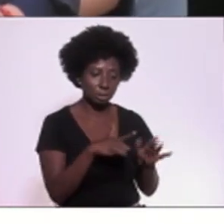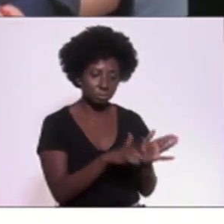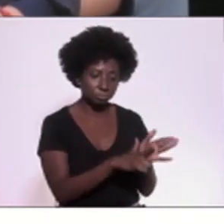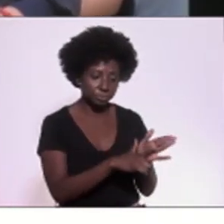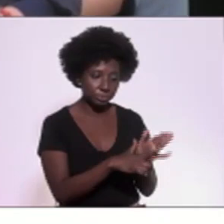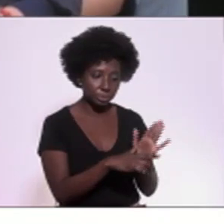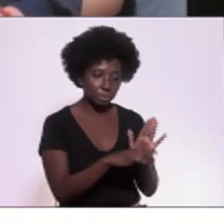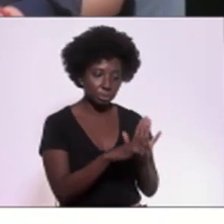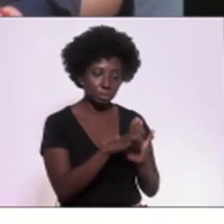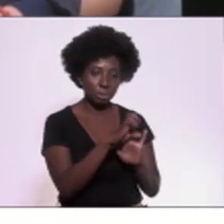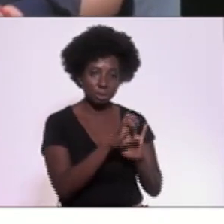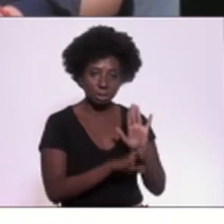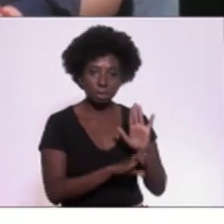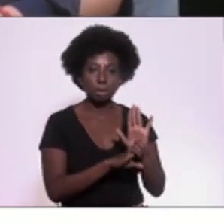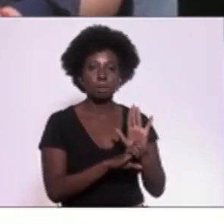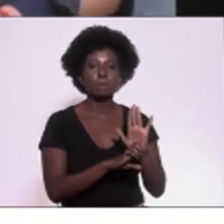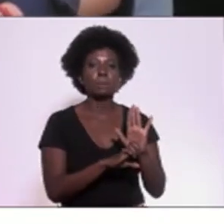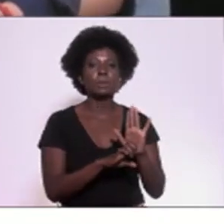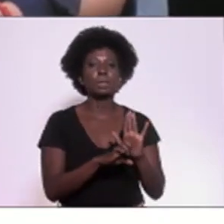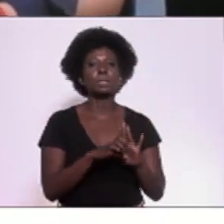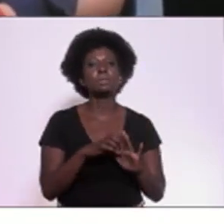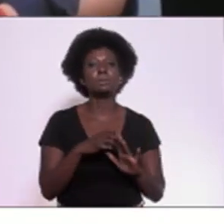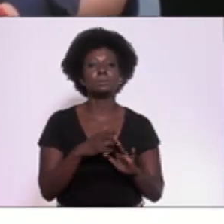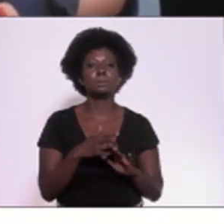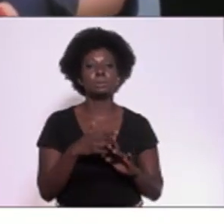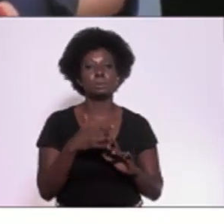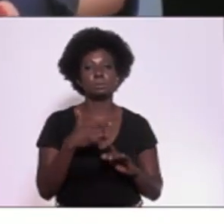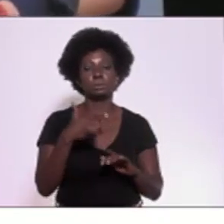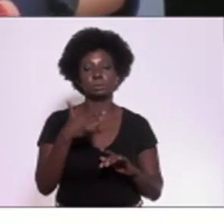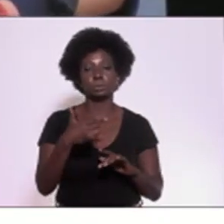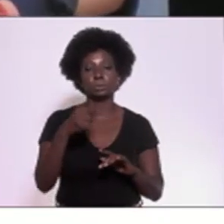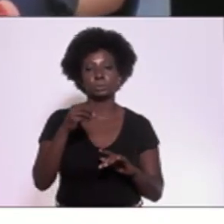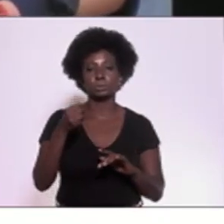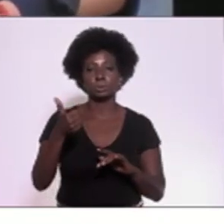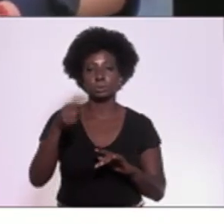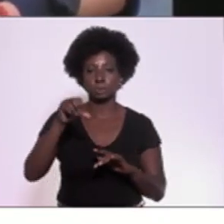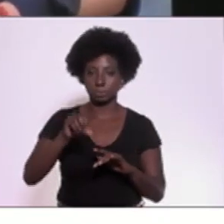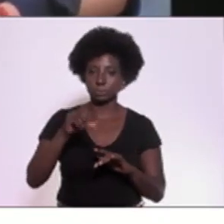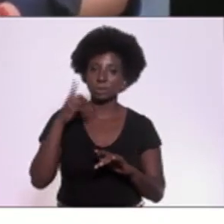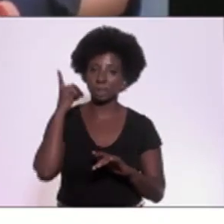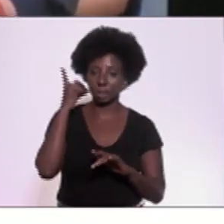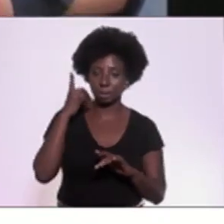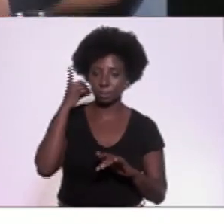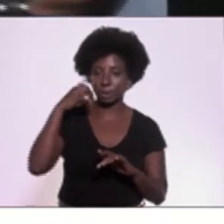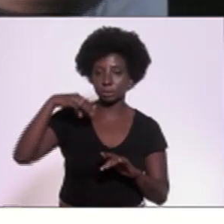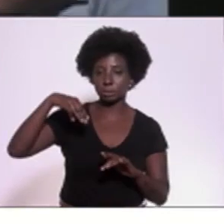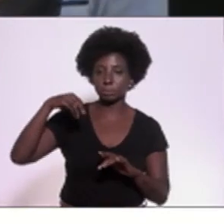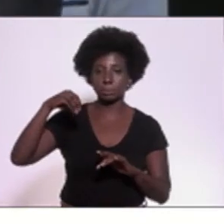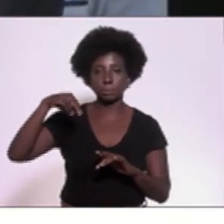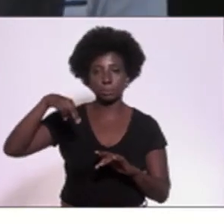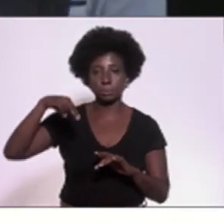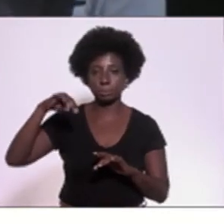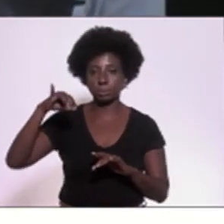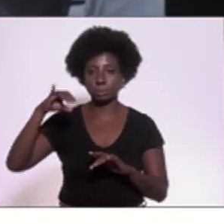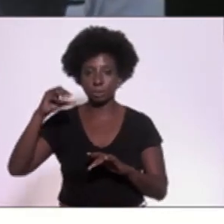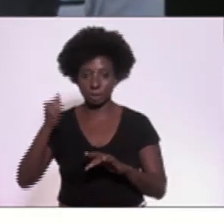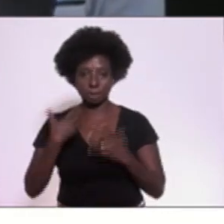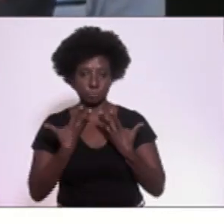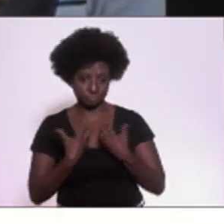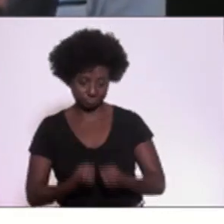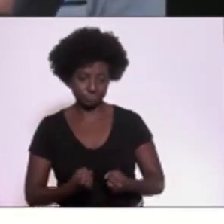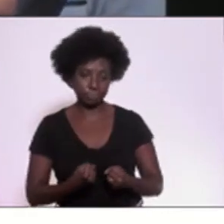requerimento de inclusão na ordem do dia do projeto de resolução 182/2019, deputada Mônica. Senhores que aprovam isso, como estão